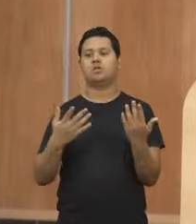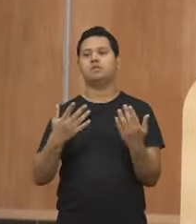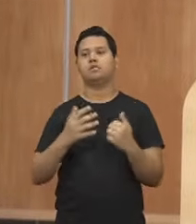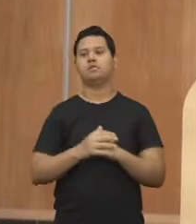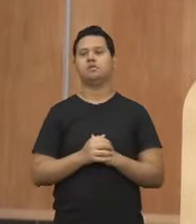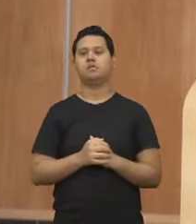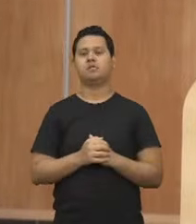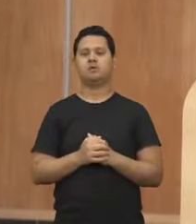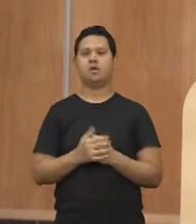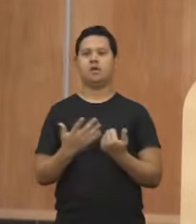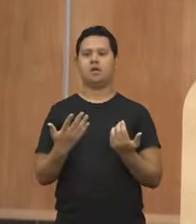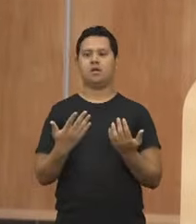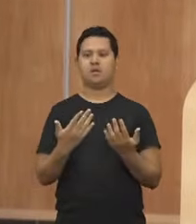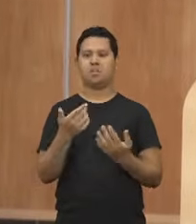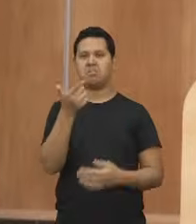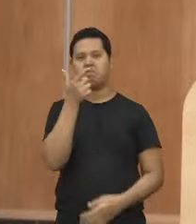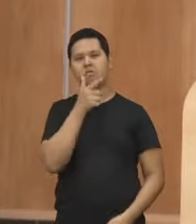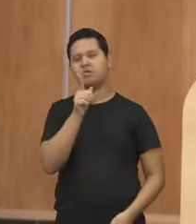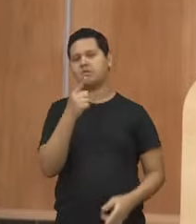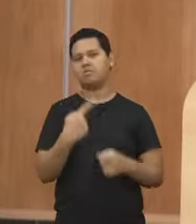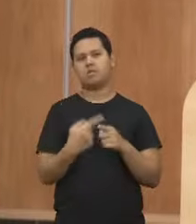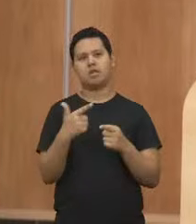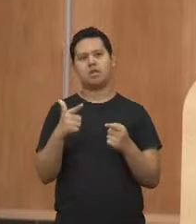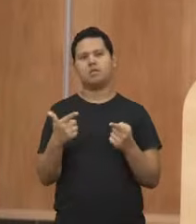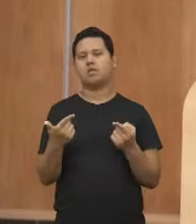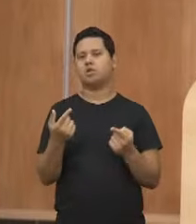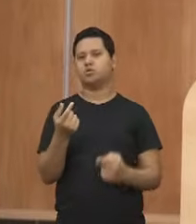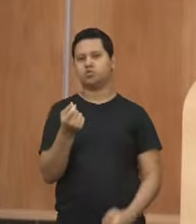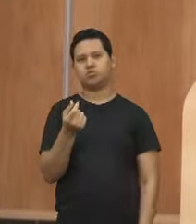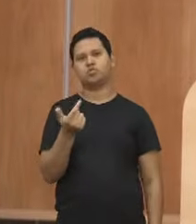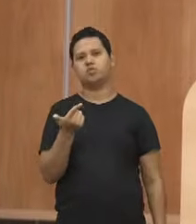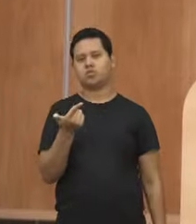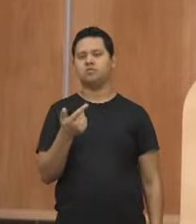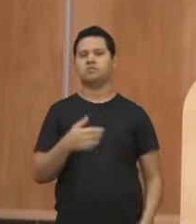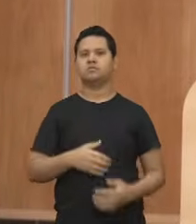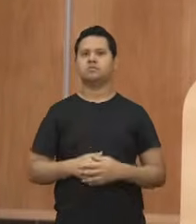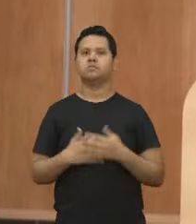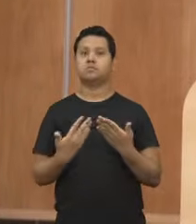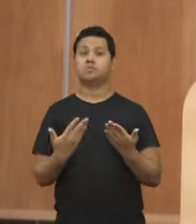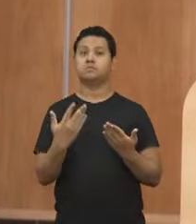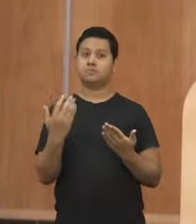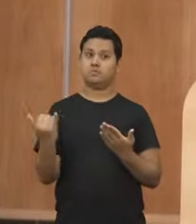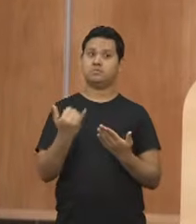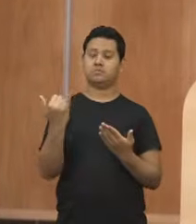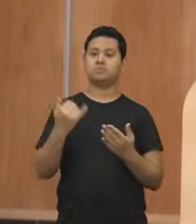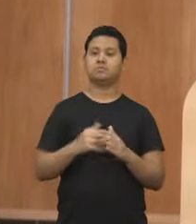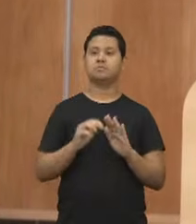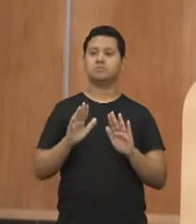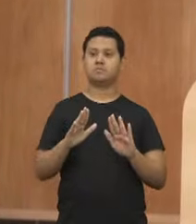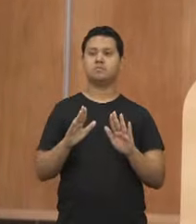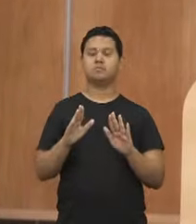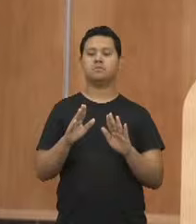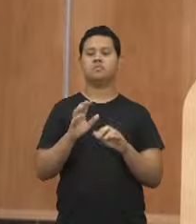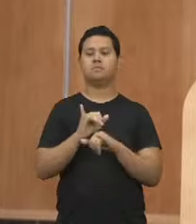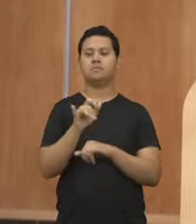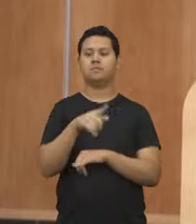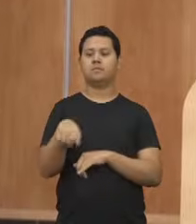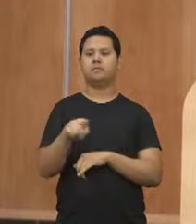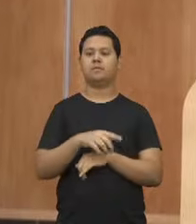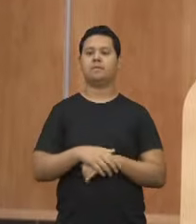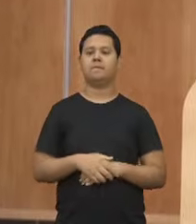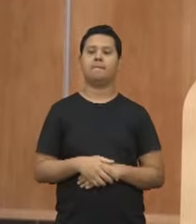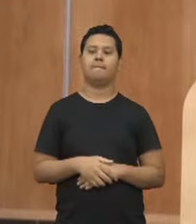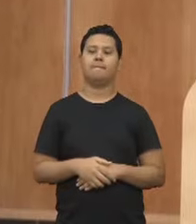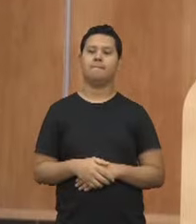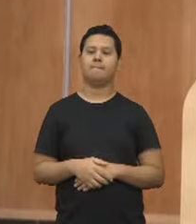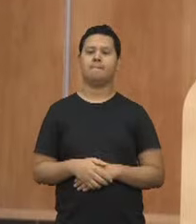não consigamos, porque não temos o dinheiro suficiente para fazer isso. Então, são os pontos principais que eu queria passar aqui para vocês,